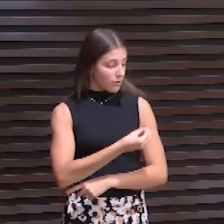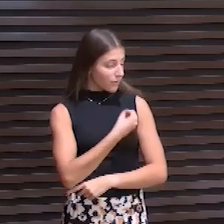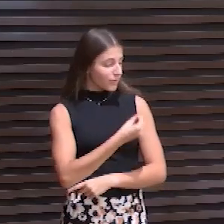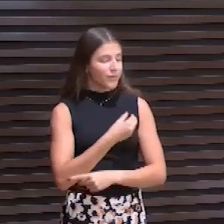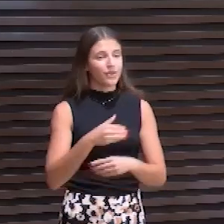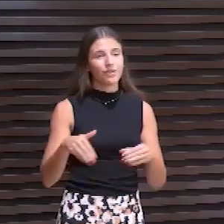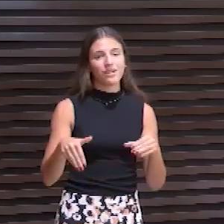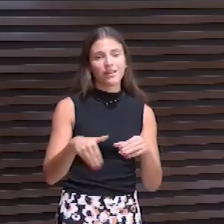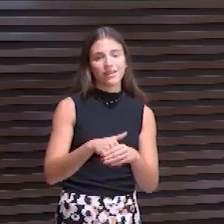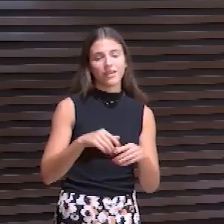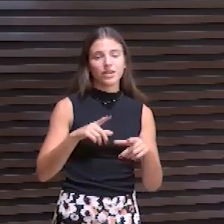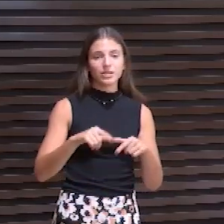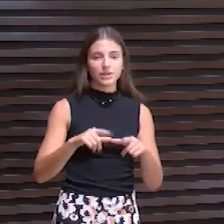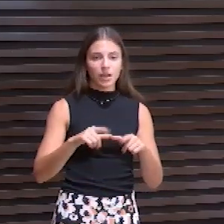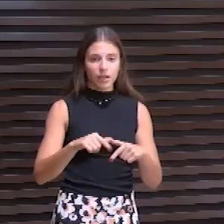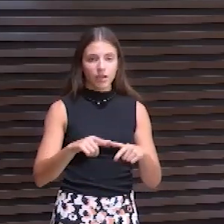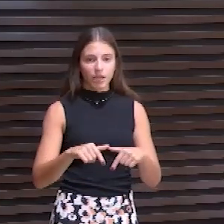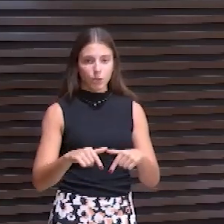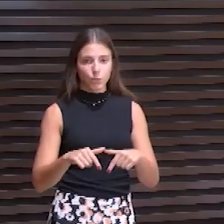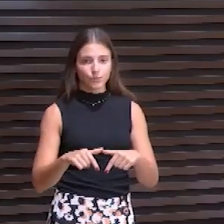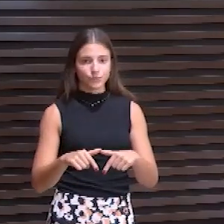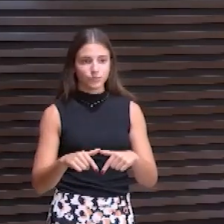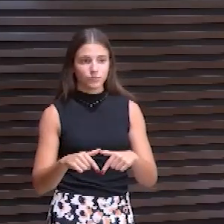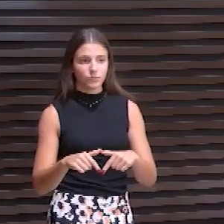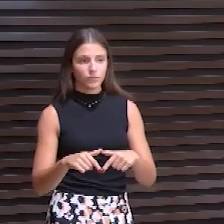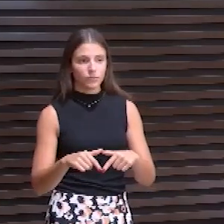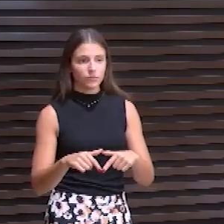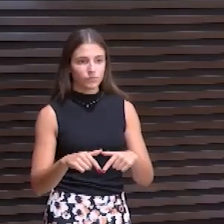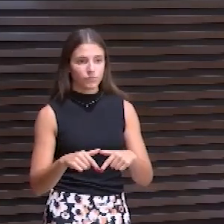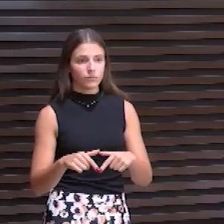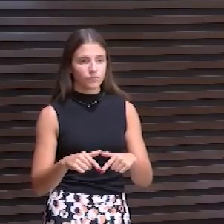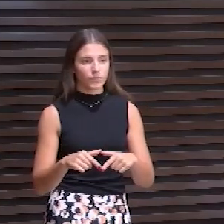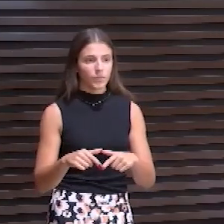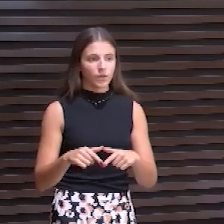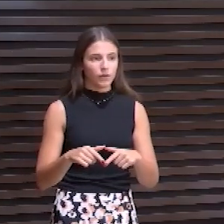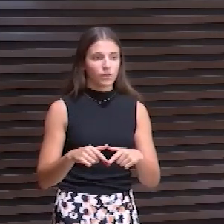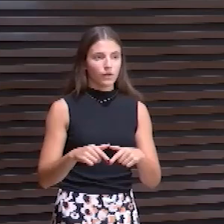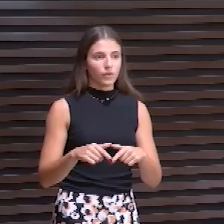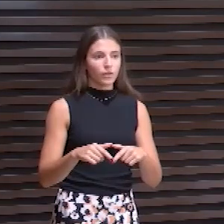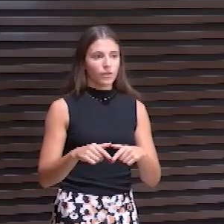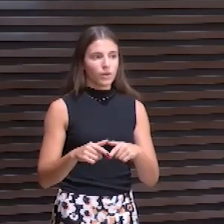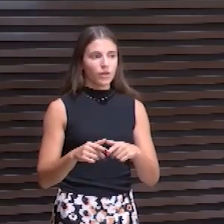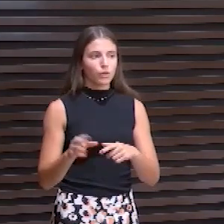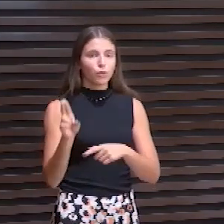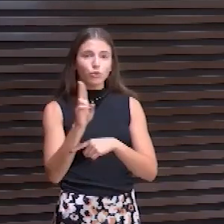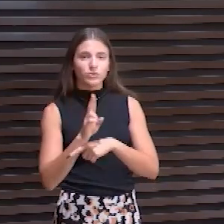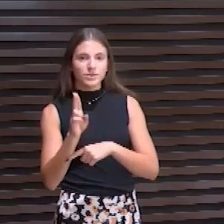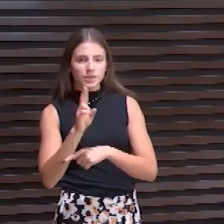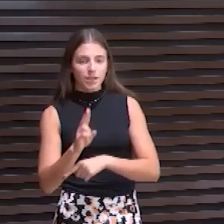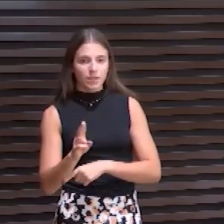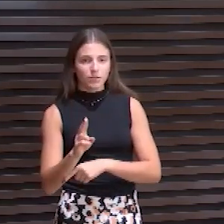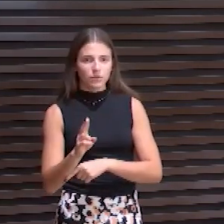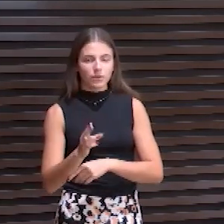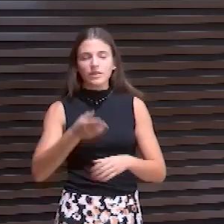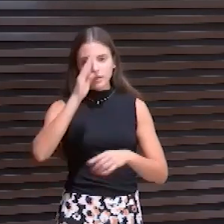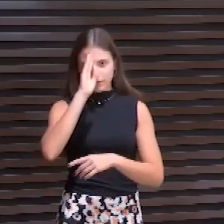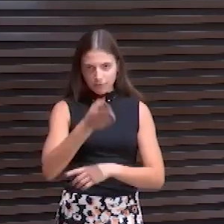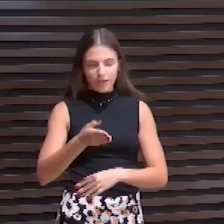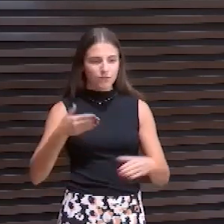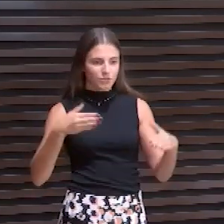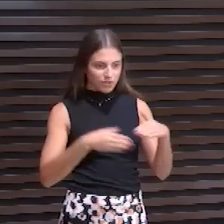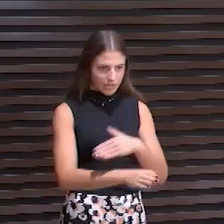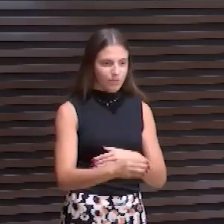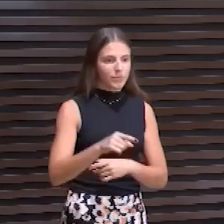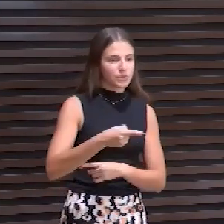eram praticamente eles iam servir como combustível do fogo do inferno. Para isso que Deus criou os gentios. Esse era o pensamento dos